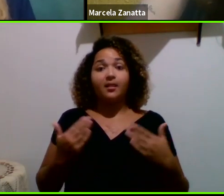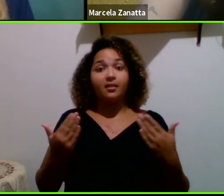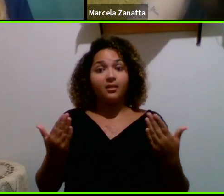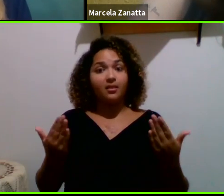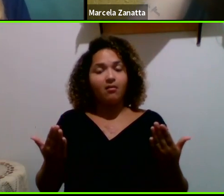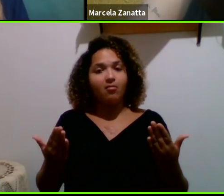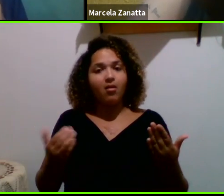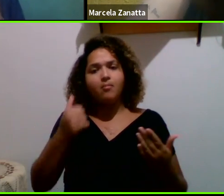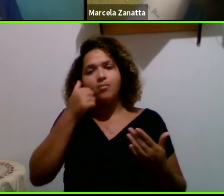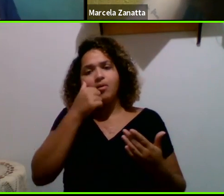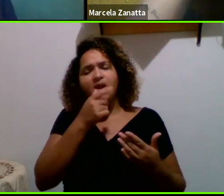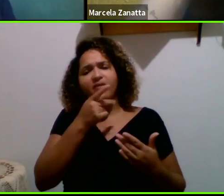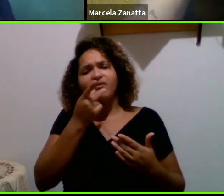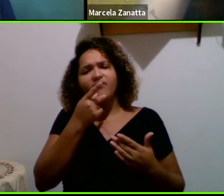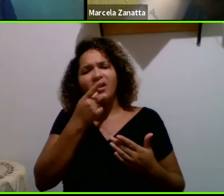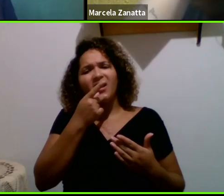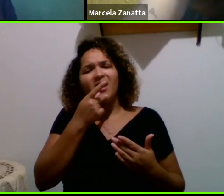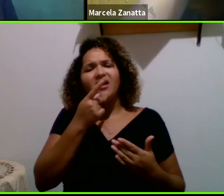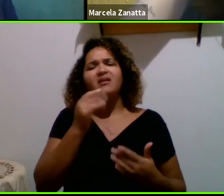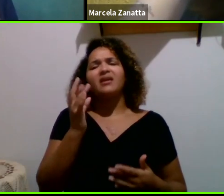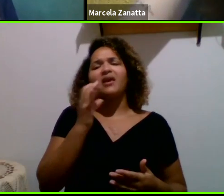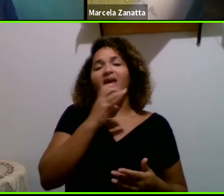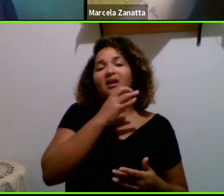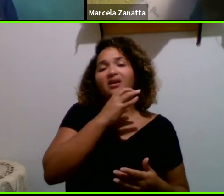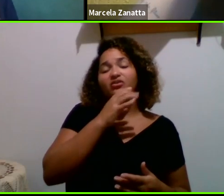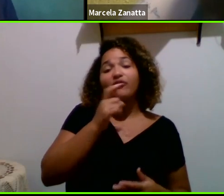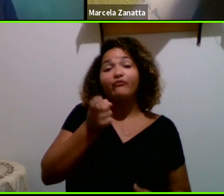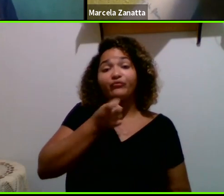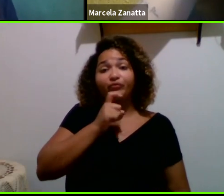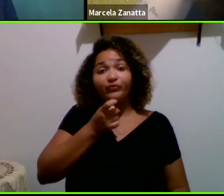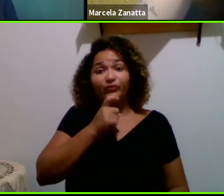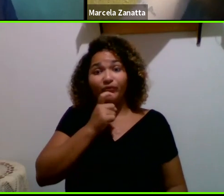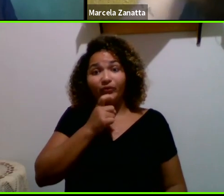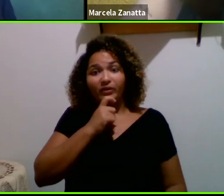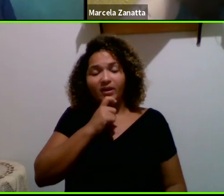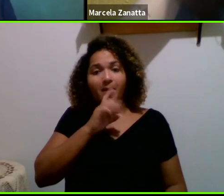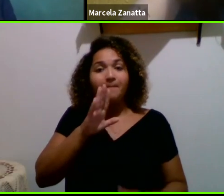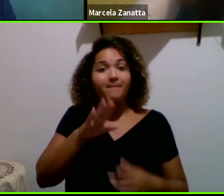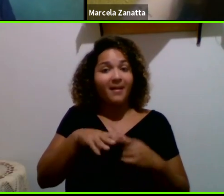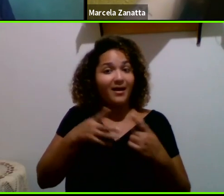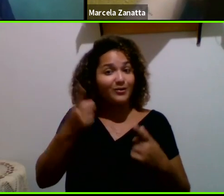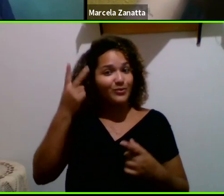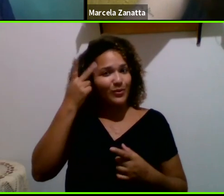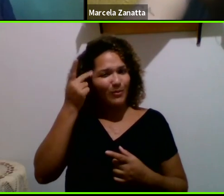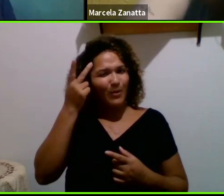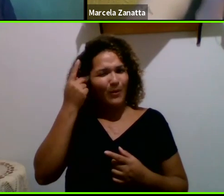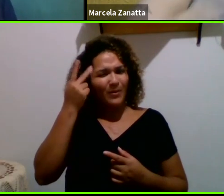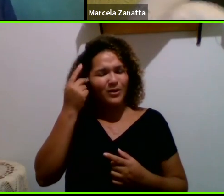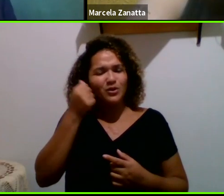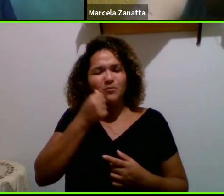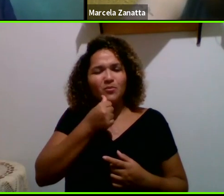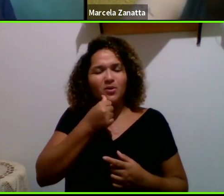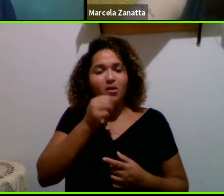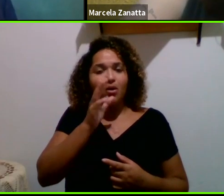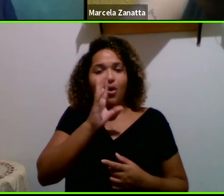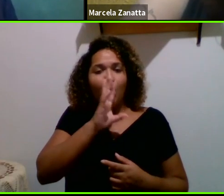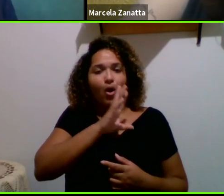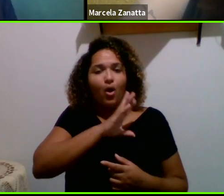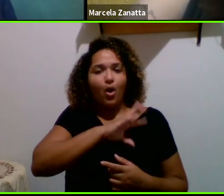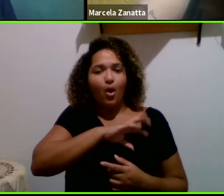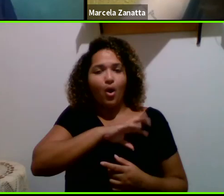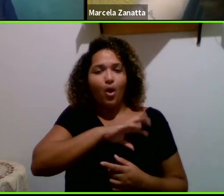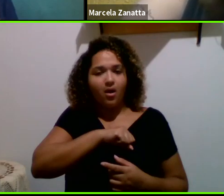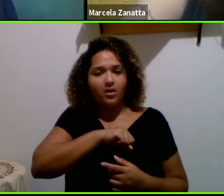vai dizer se está muito quente, se está muito fria. Geralmente, elas gostam de cozinhar. Quando está aquele dia muito quente, aí elas pedem água mais fria